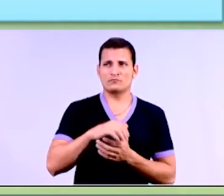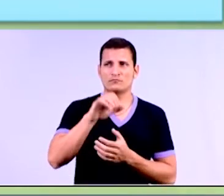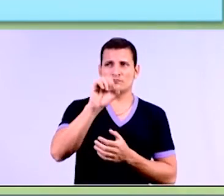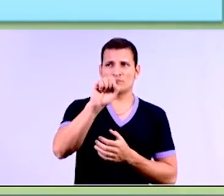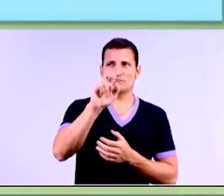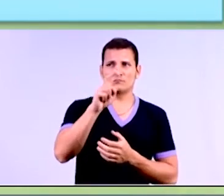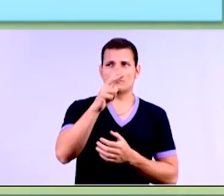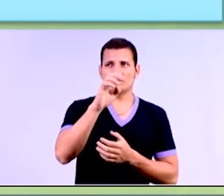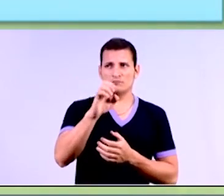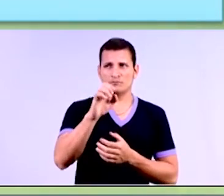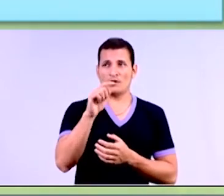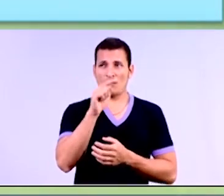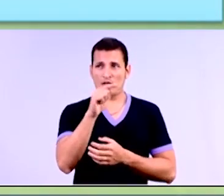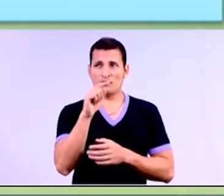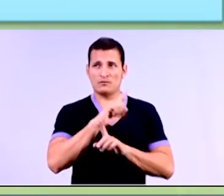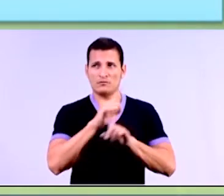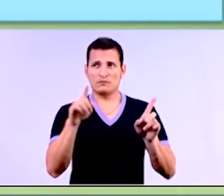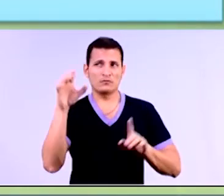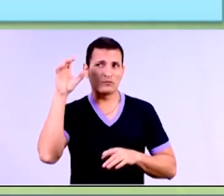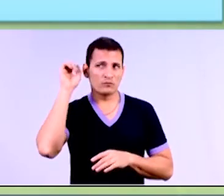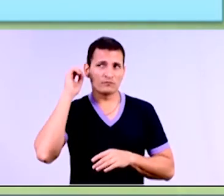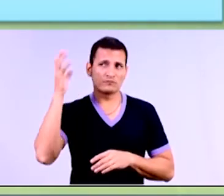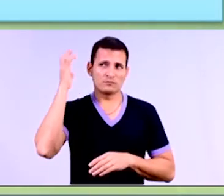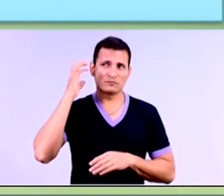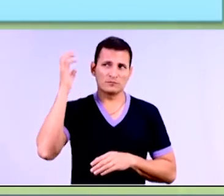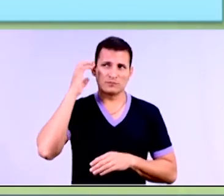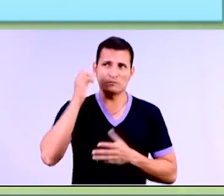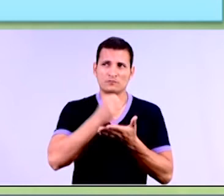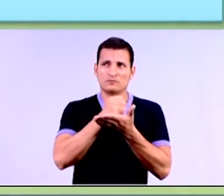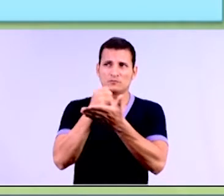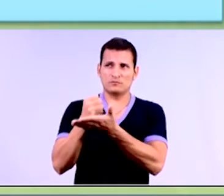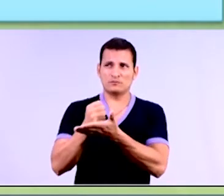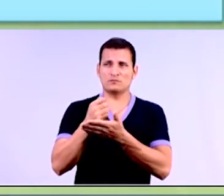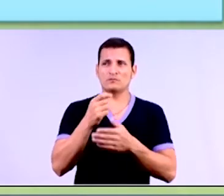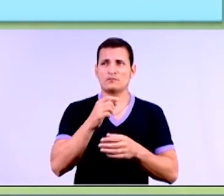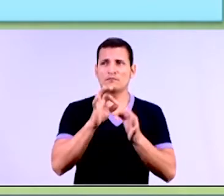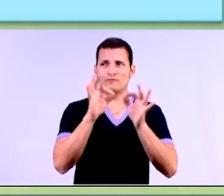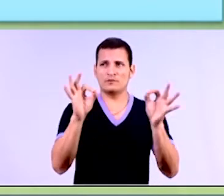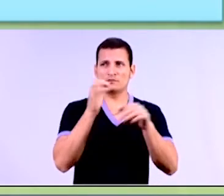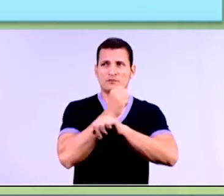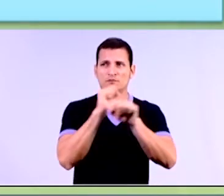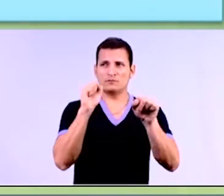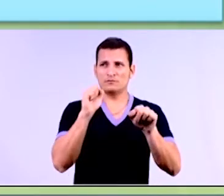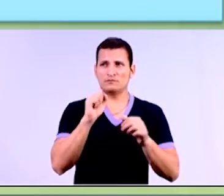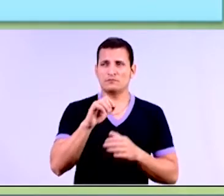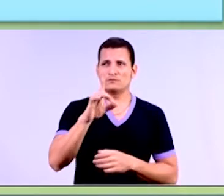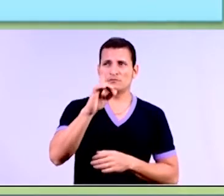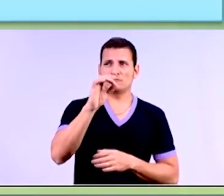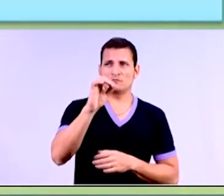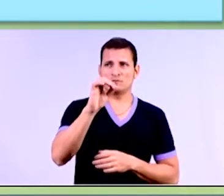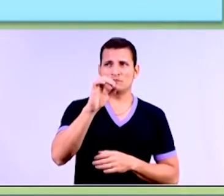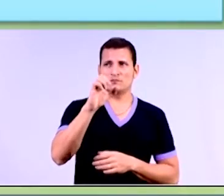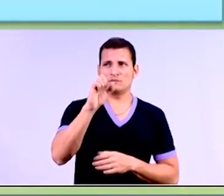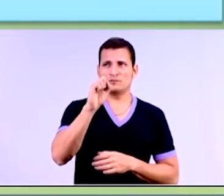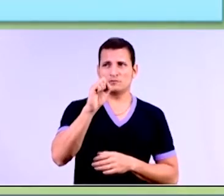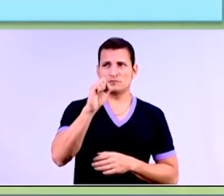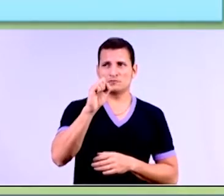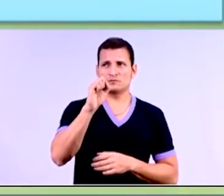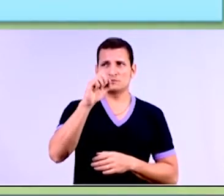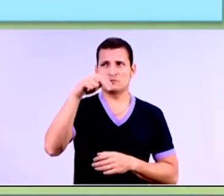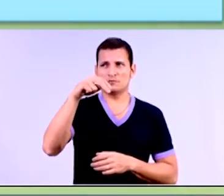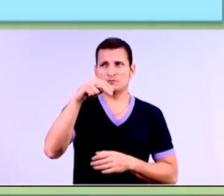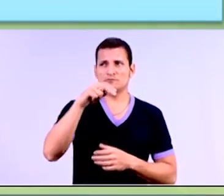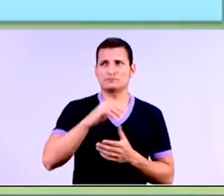Ela não ouve música. Então, o auxiliar para negativa com he, she, it é doesn't. E para fazer a pergunta, lembrem